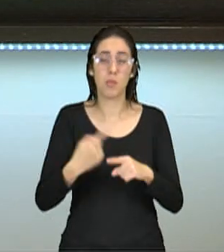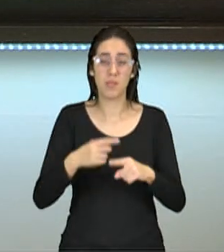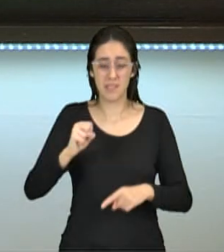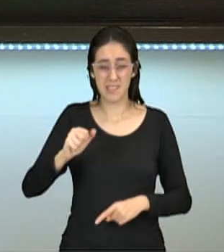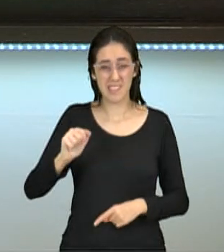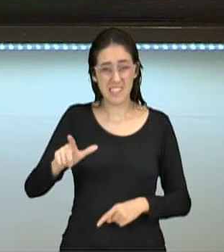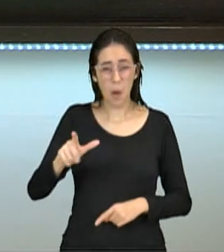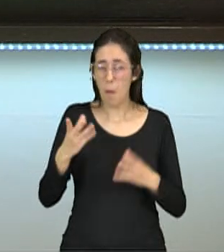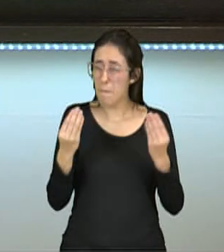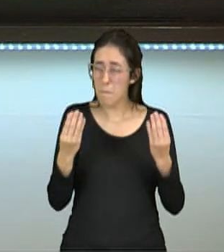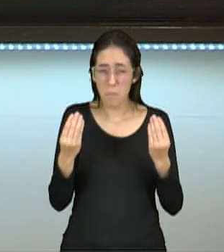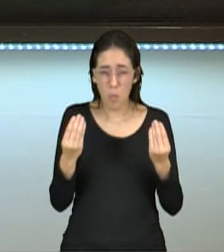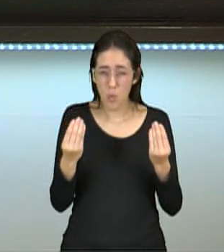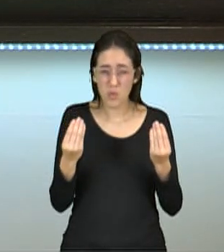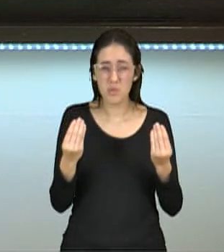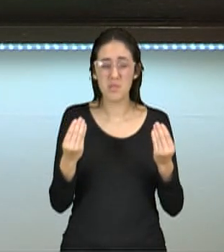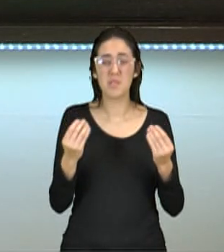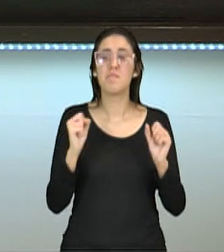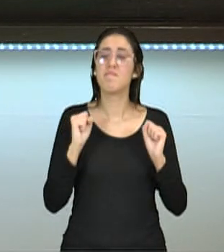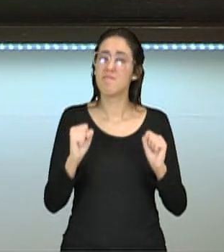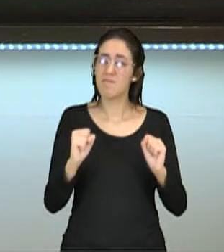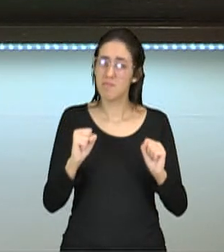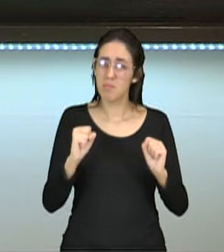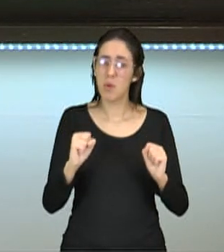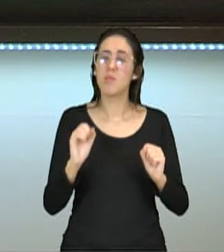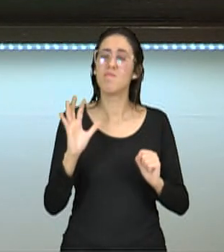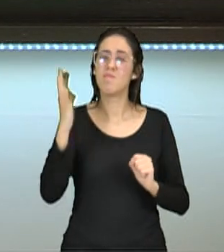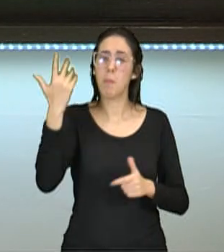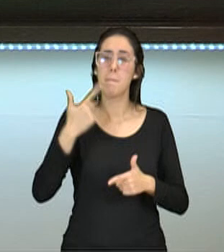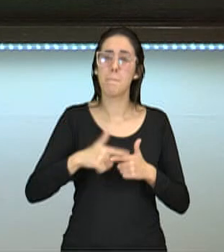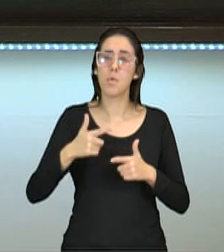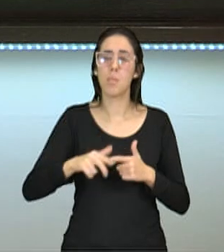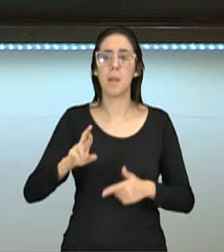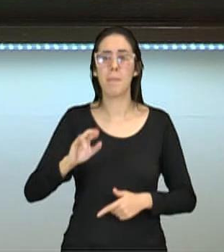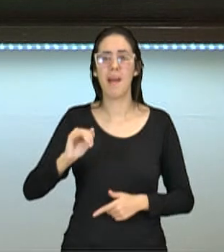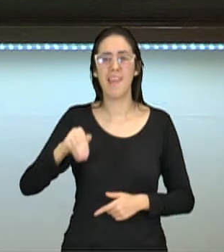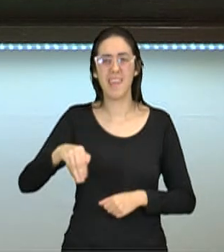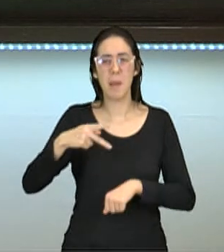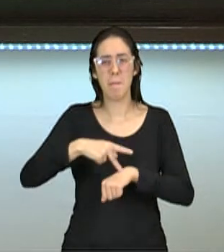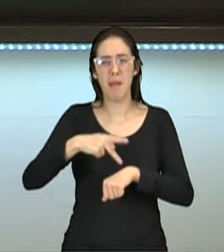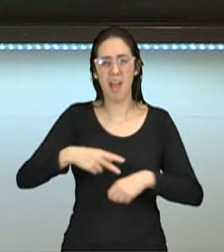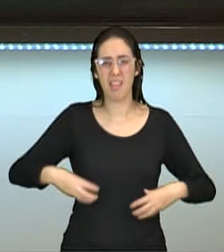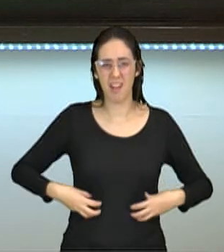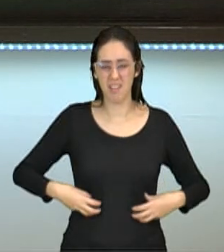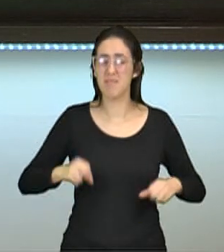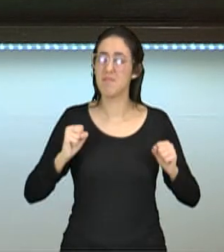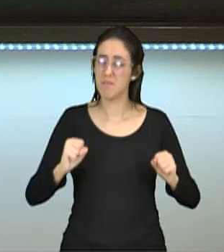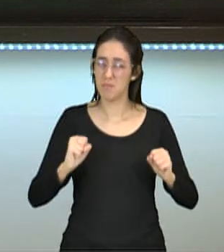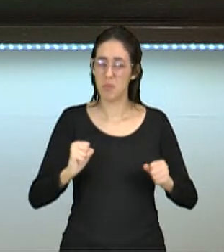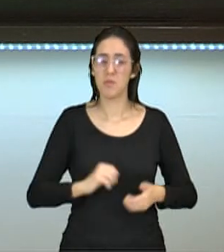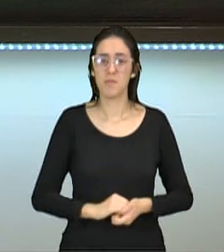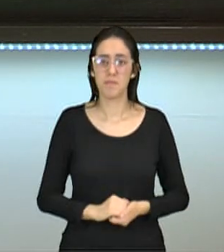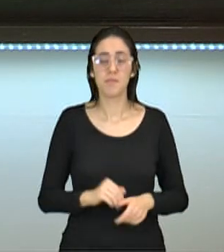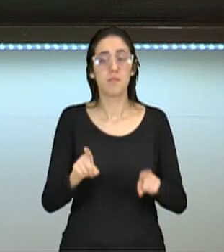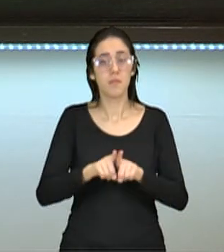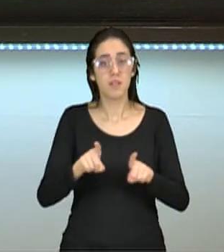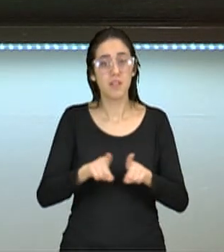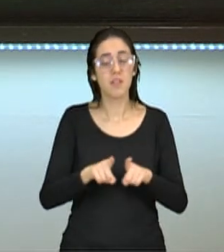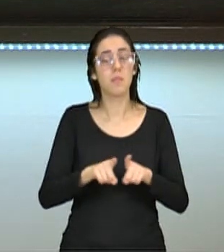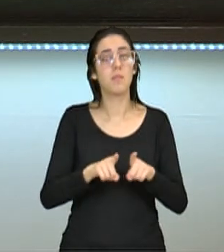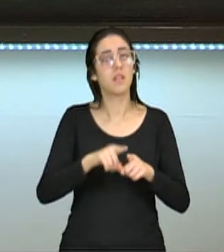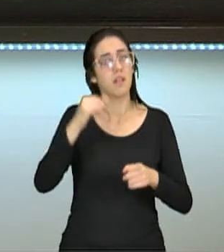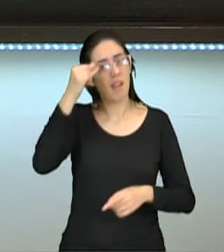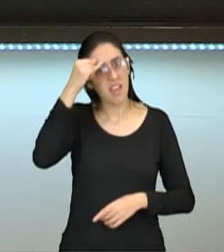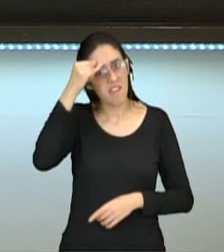sal pode inclusive ocasionar cálculos renais, as pedras nos rins. Evitar também